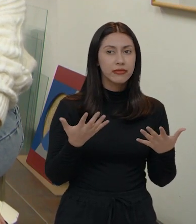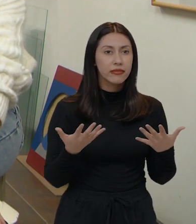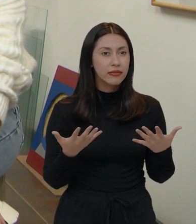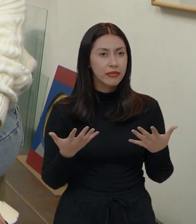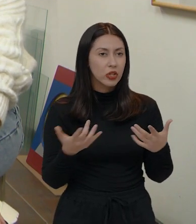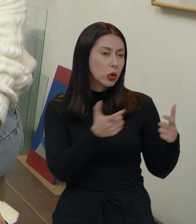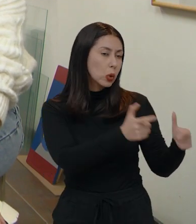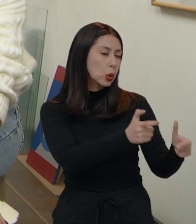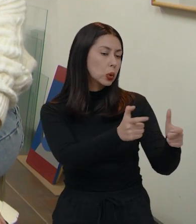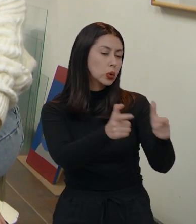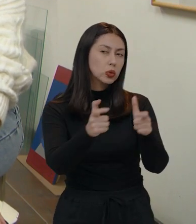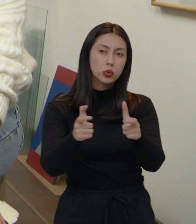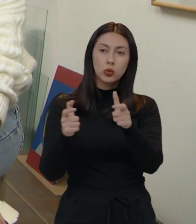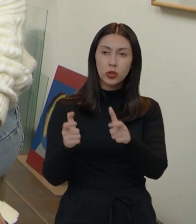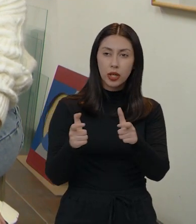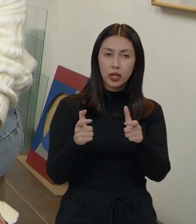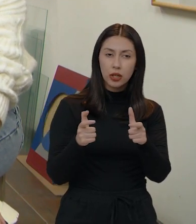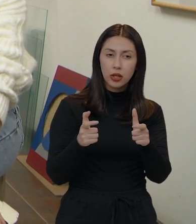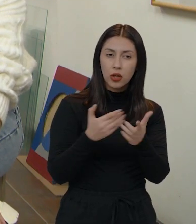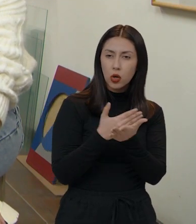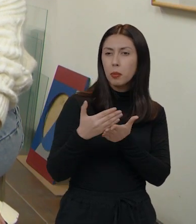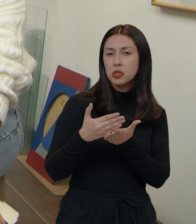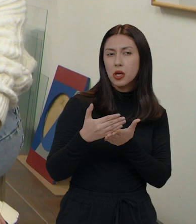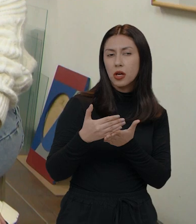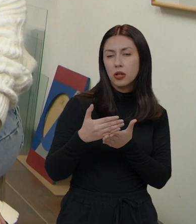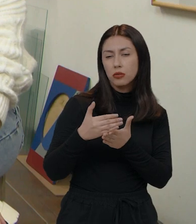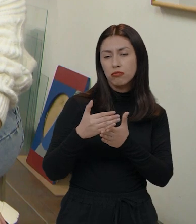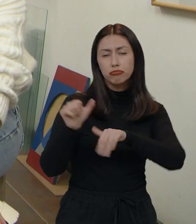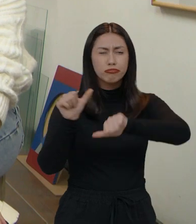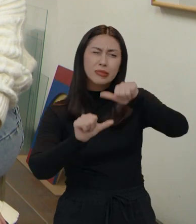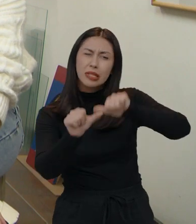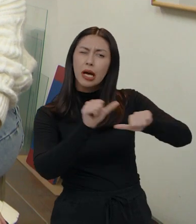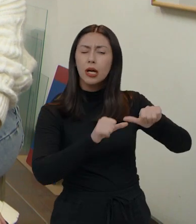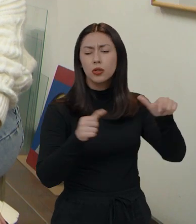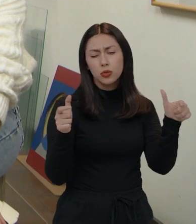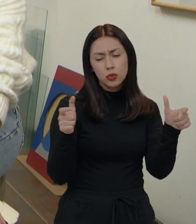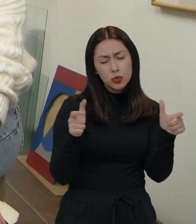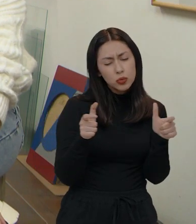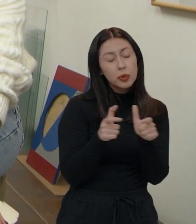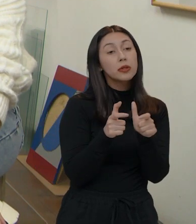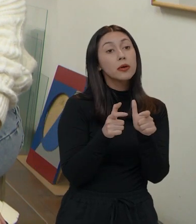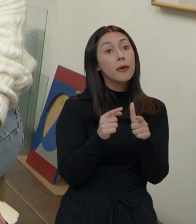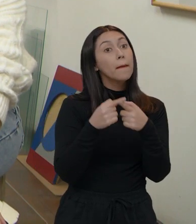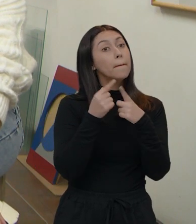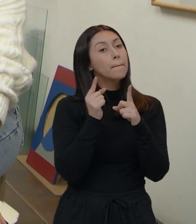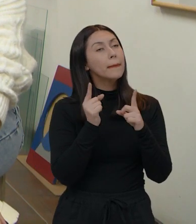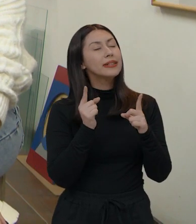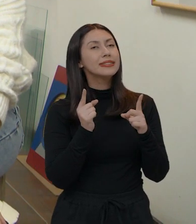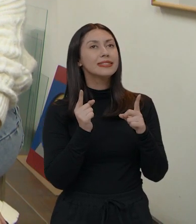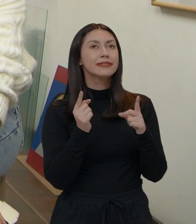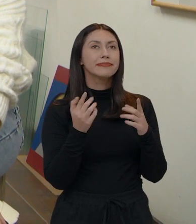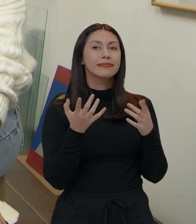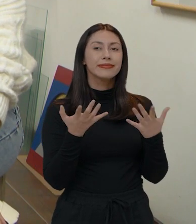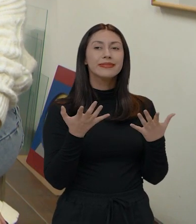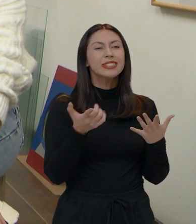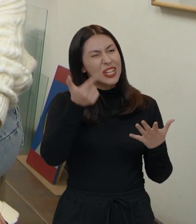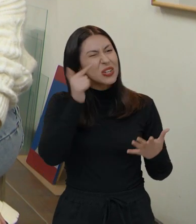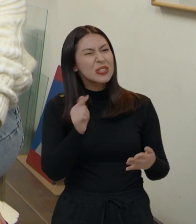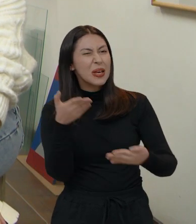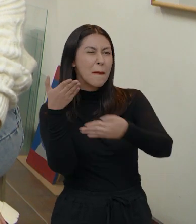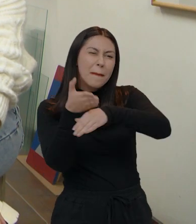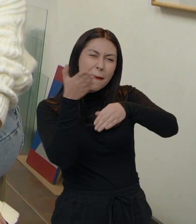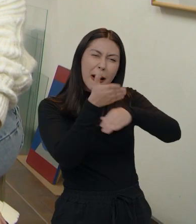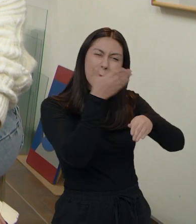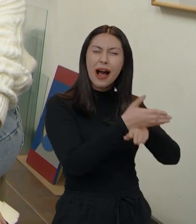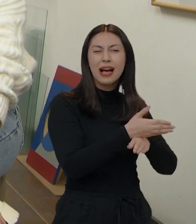E os salões de arte foi variando, foi diminuindo e tal, mas mesmo assim deu para